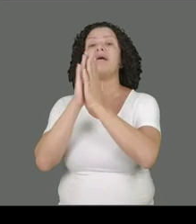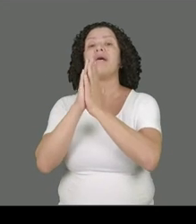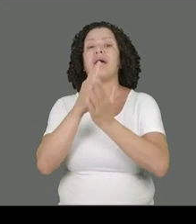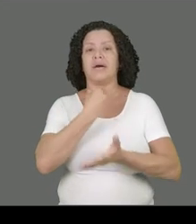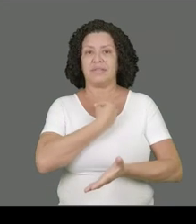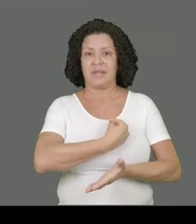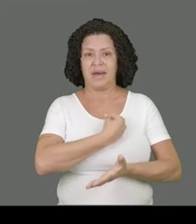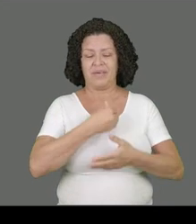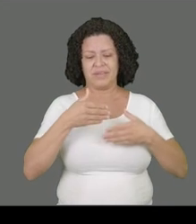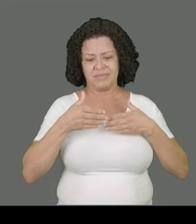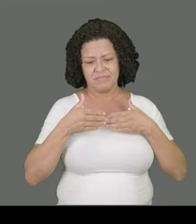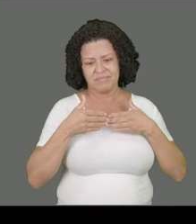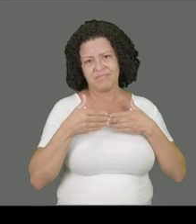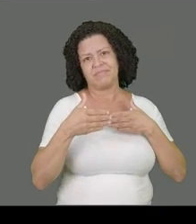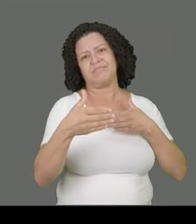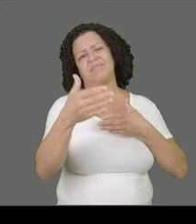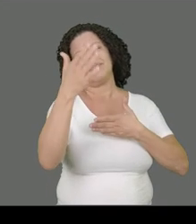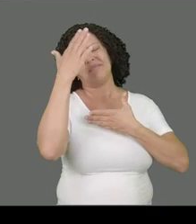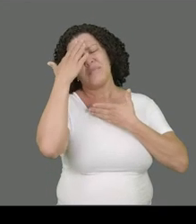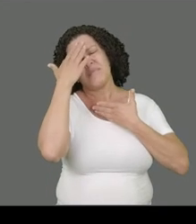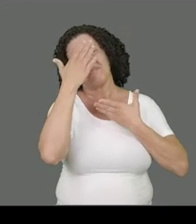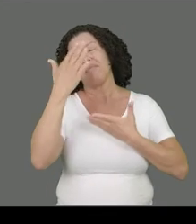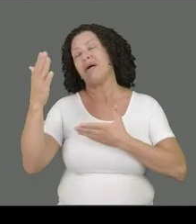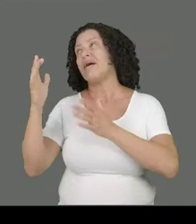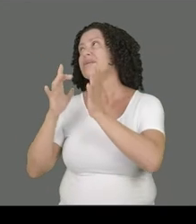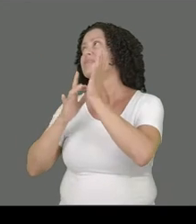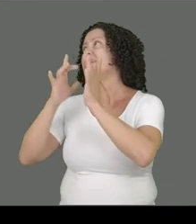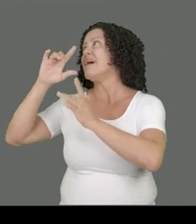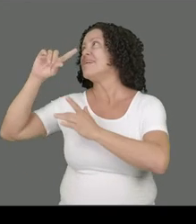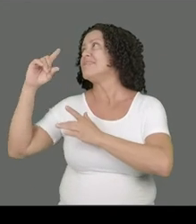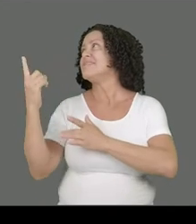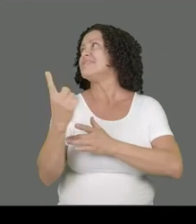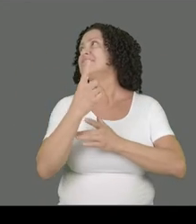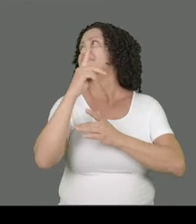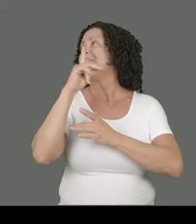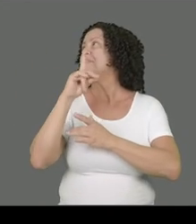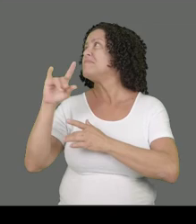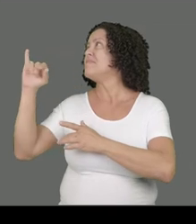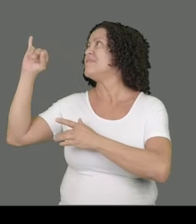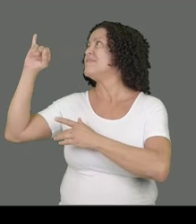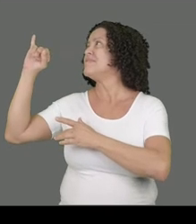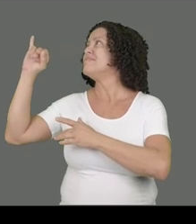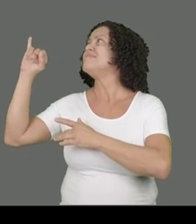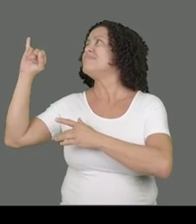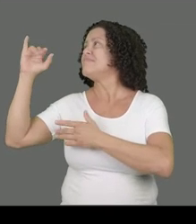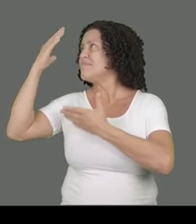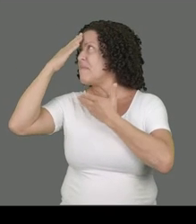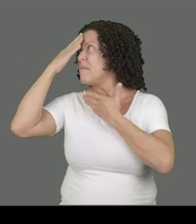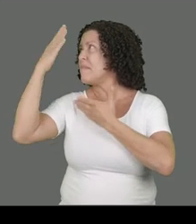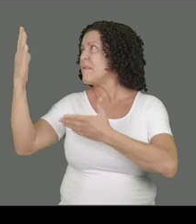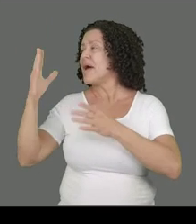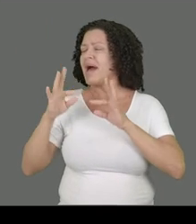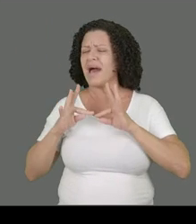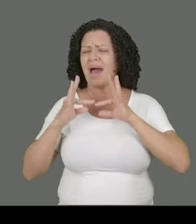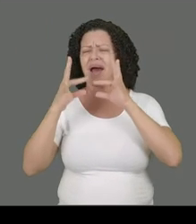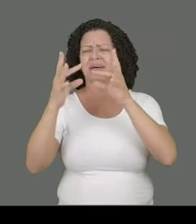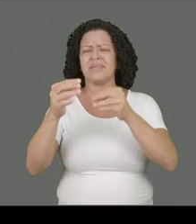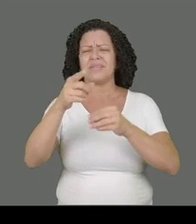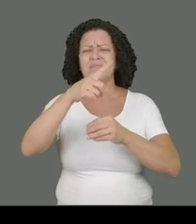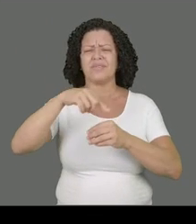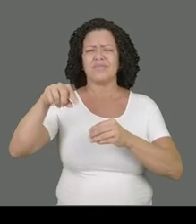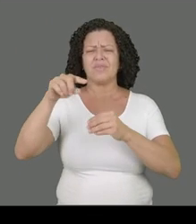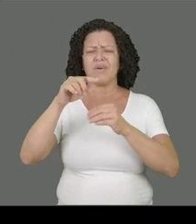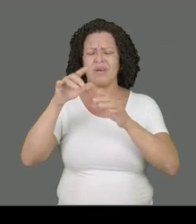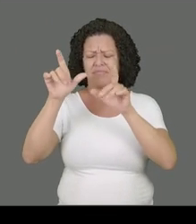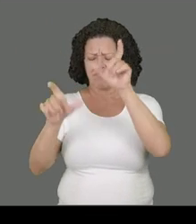para o enfrentamento da vida. Obrigado, Mestre. Obrigado, Pai. Obrigado